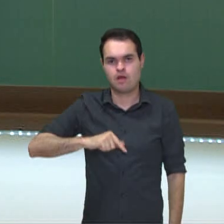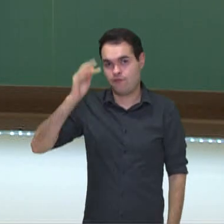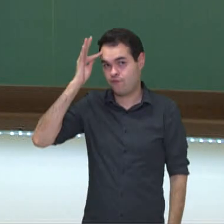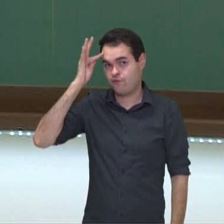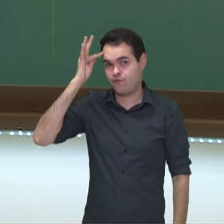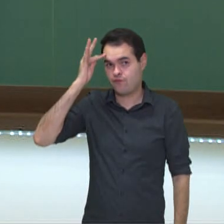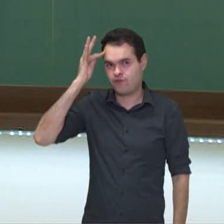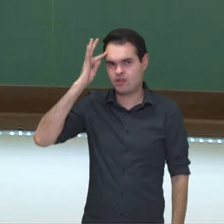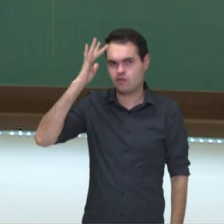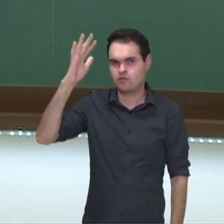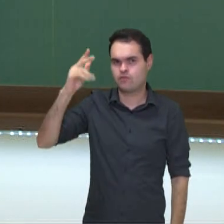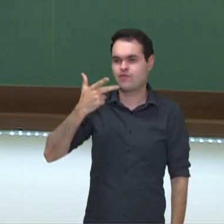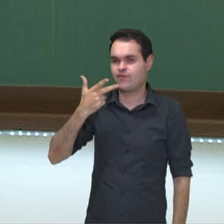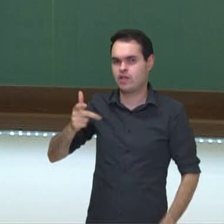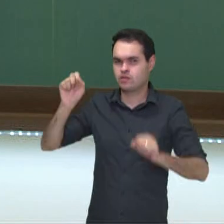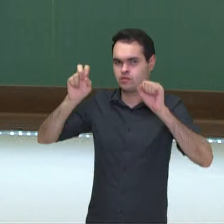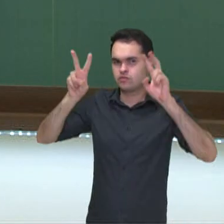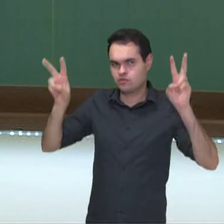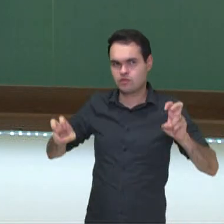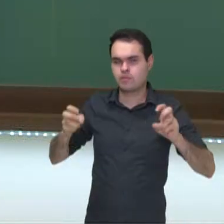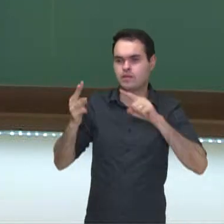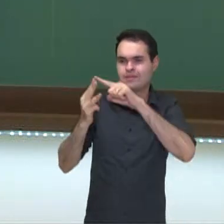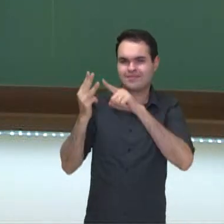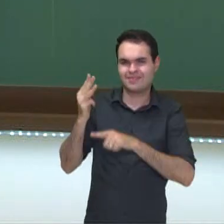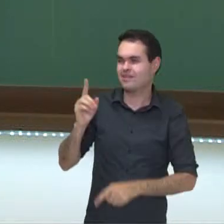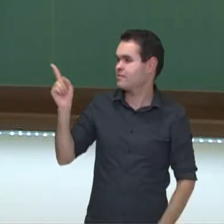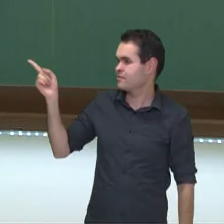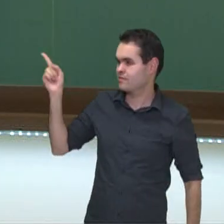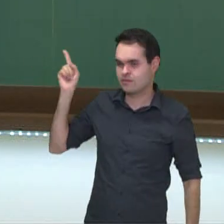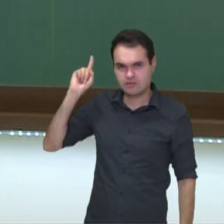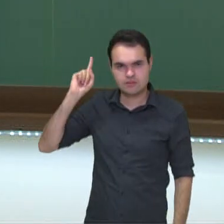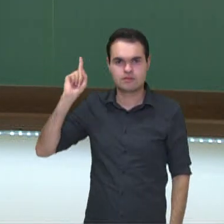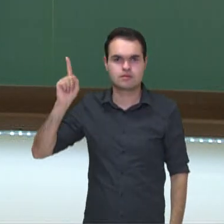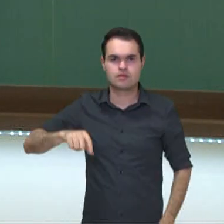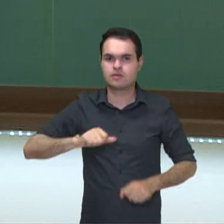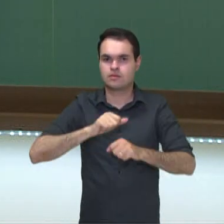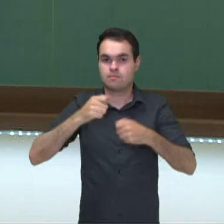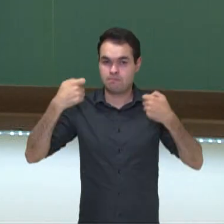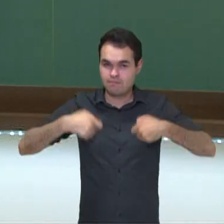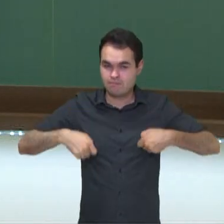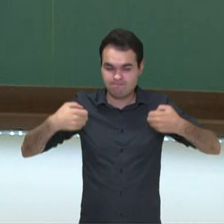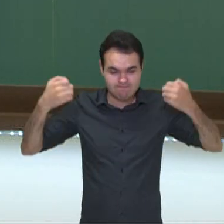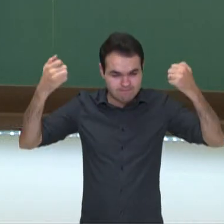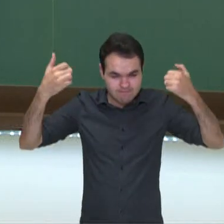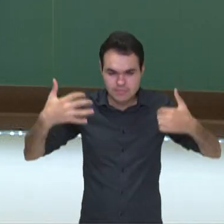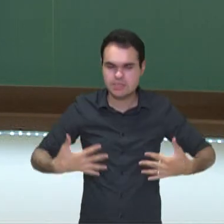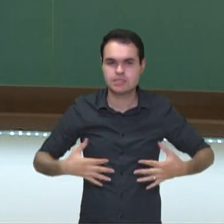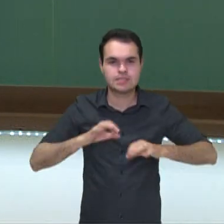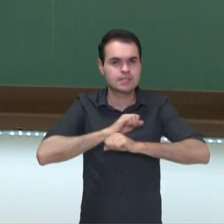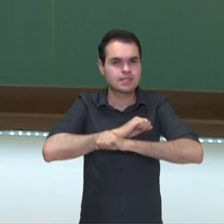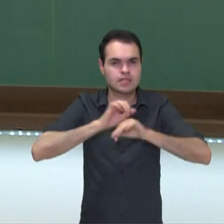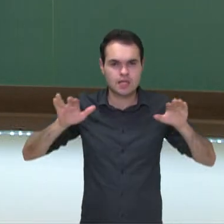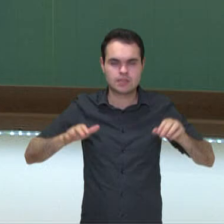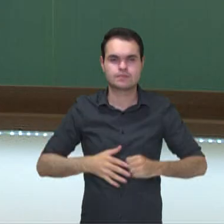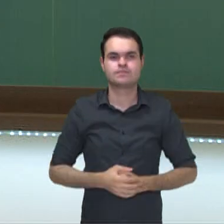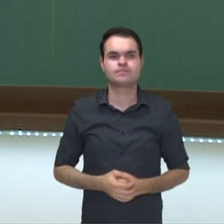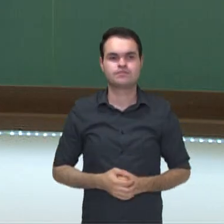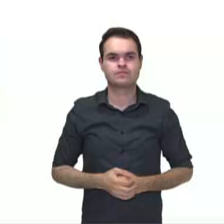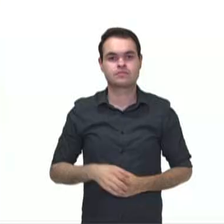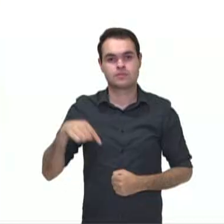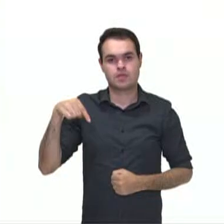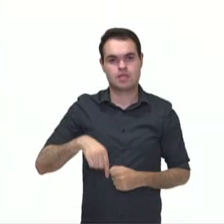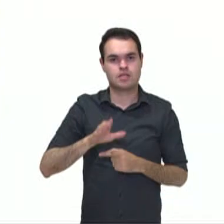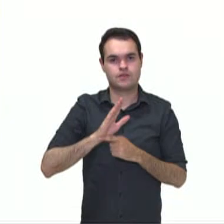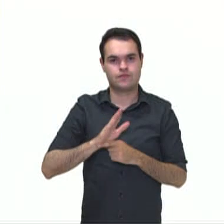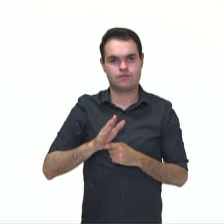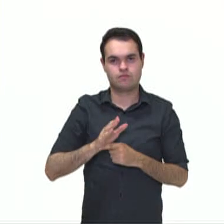que vai falar dessas três habilidades aqui de forma muito precisa. Nesse vídeo, vocês